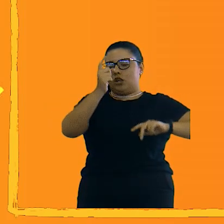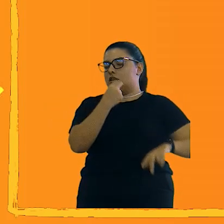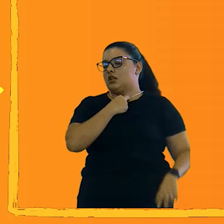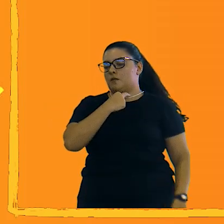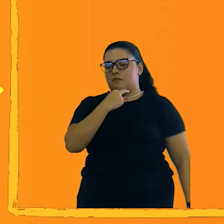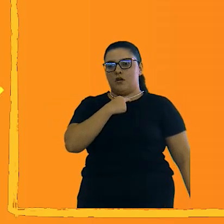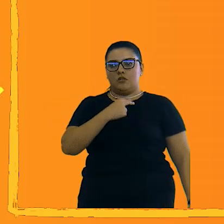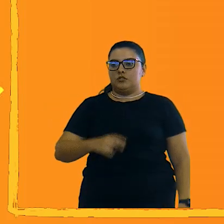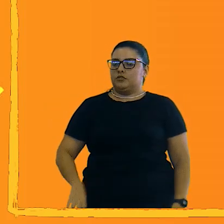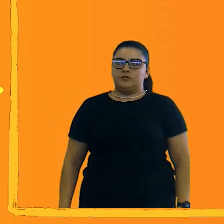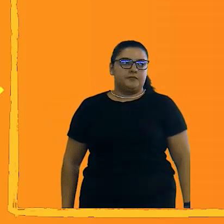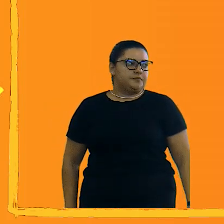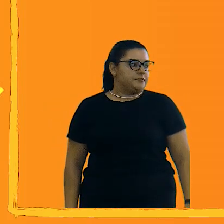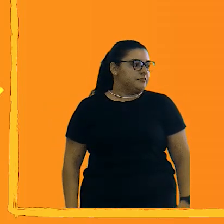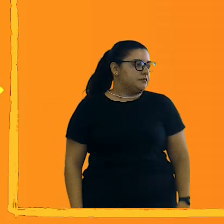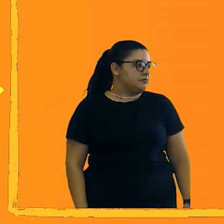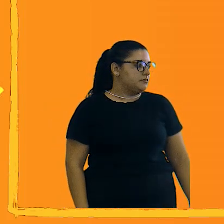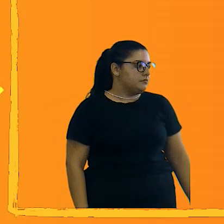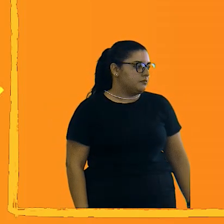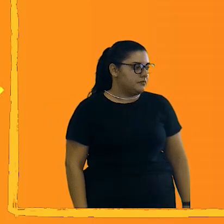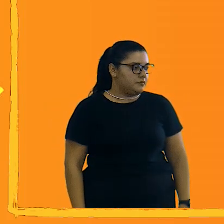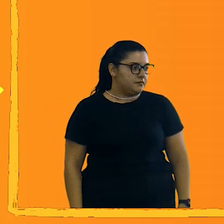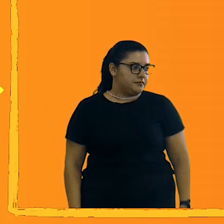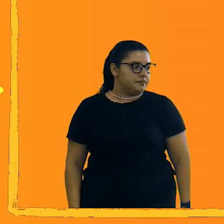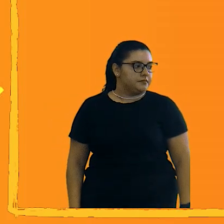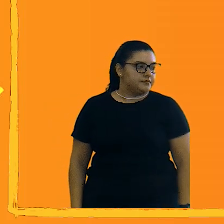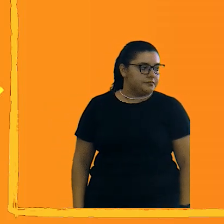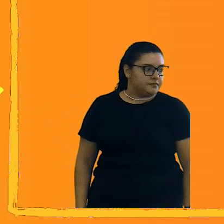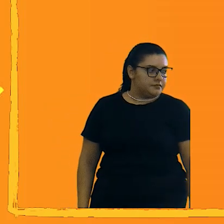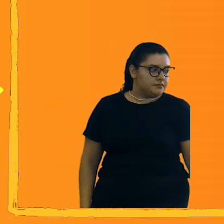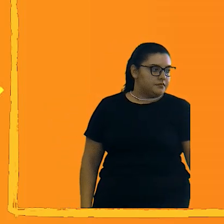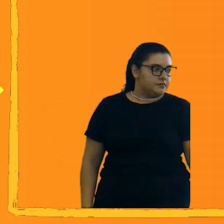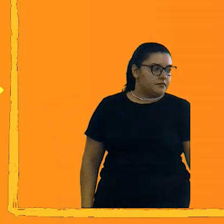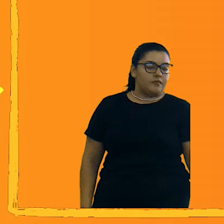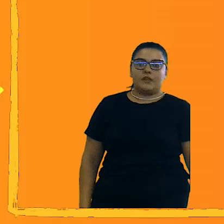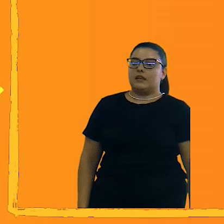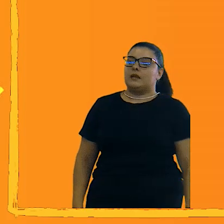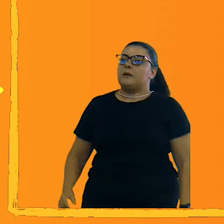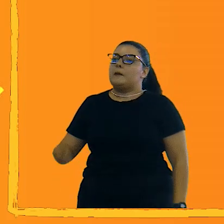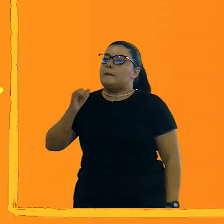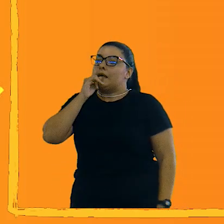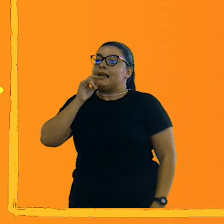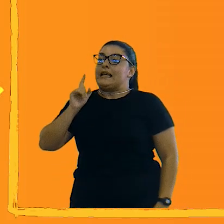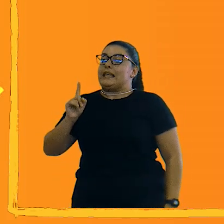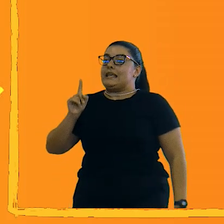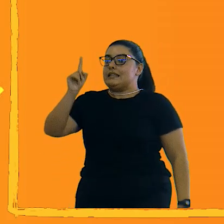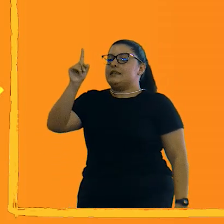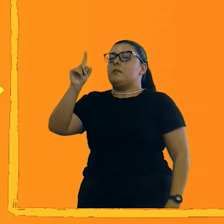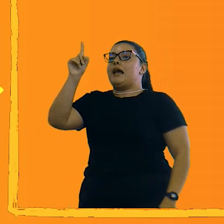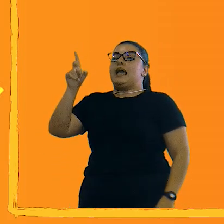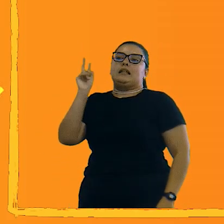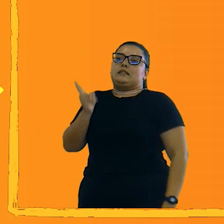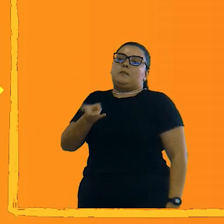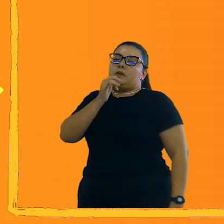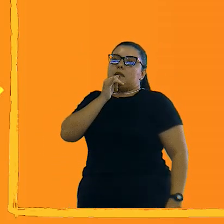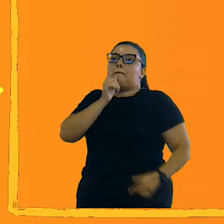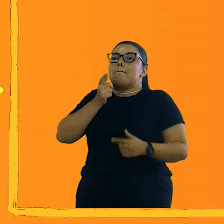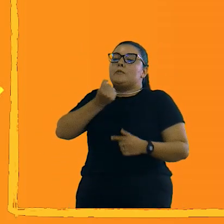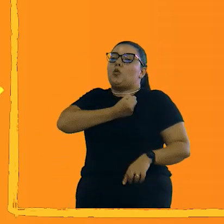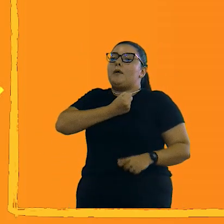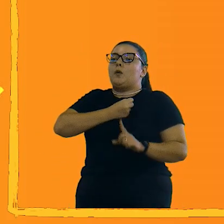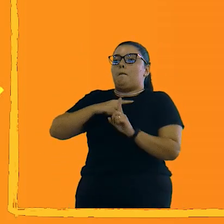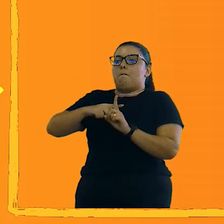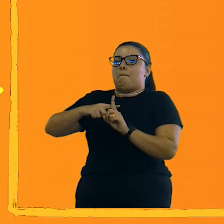todo igual ao todo pela parte se eu começo pela parte e vou para o